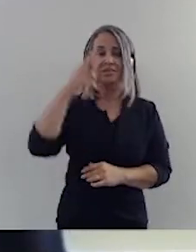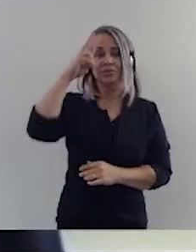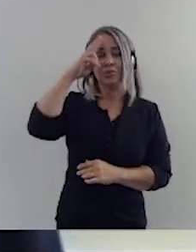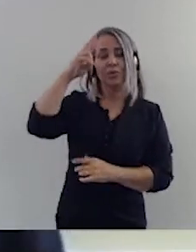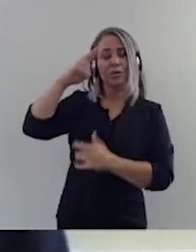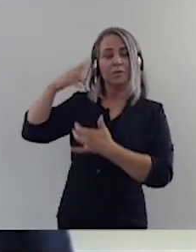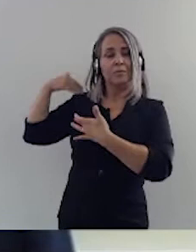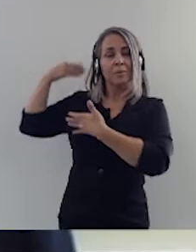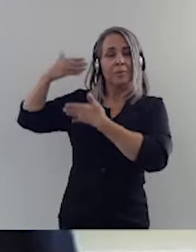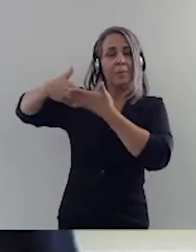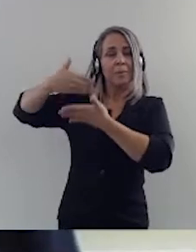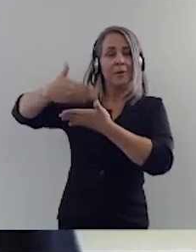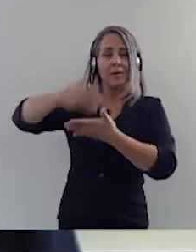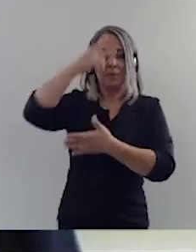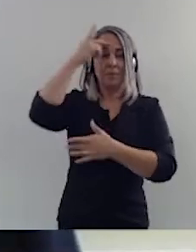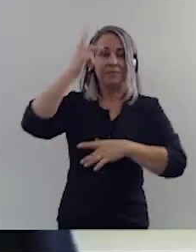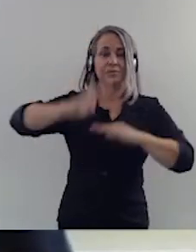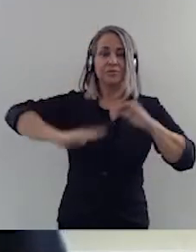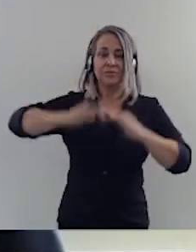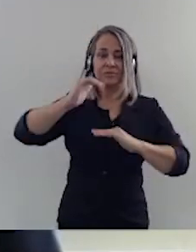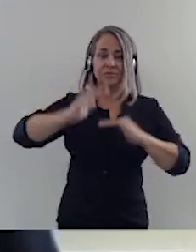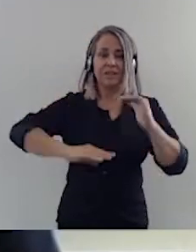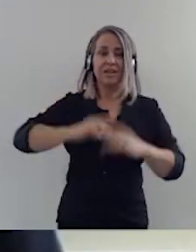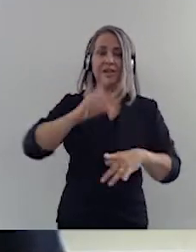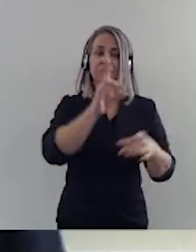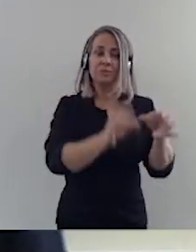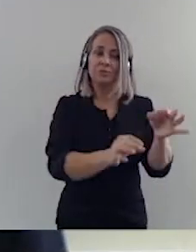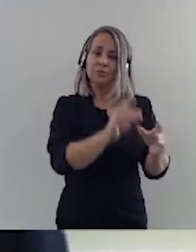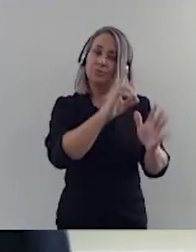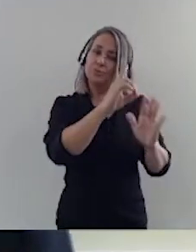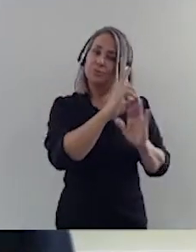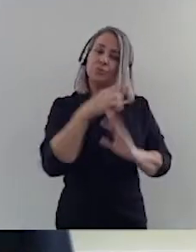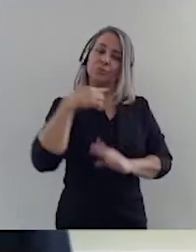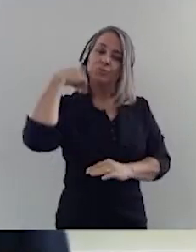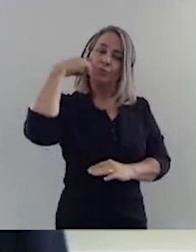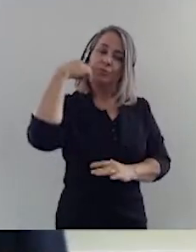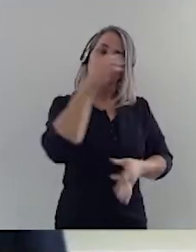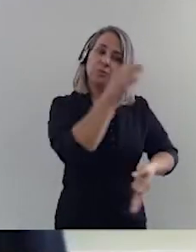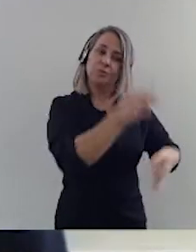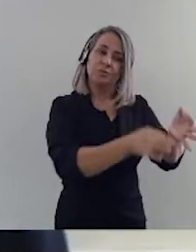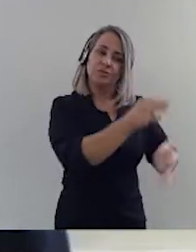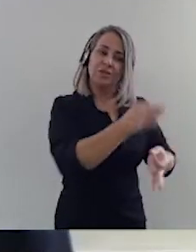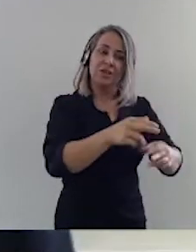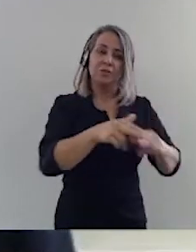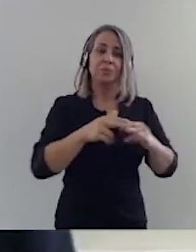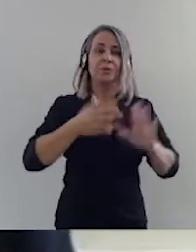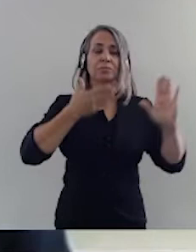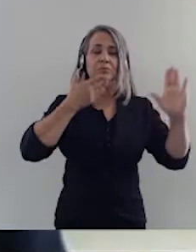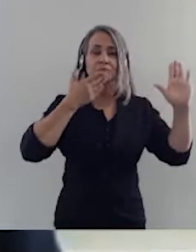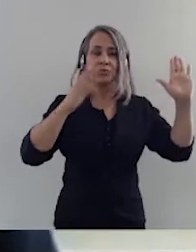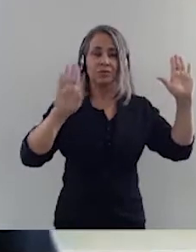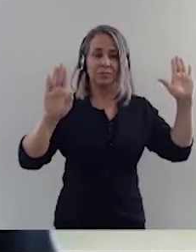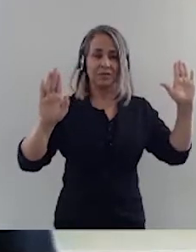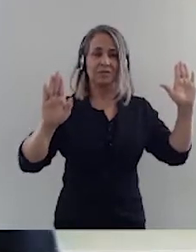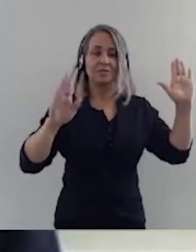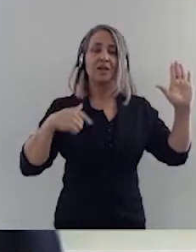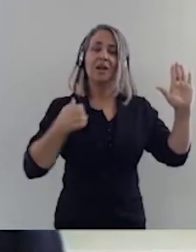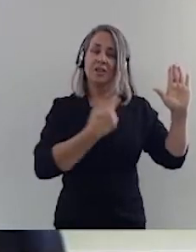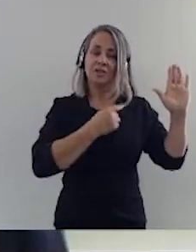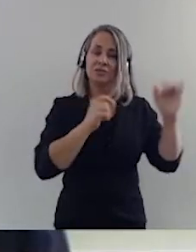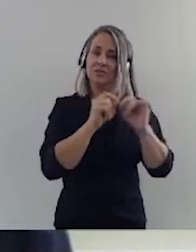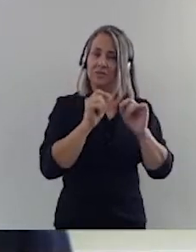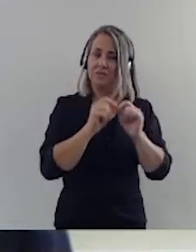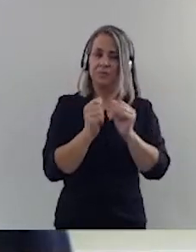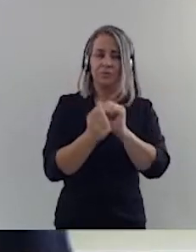como profissionais do direito desde o nosso juramento. Está lá no nosso juramento o compromisso que todos nós